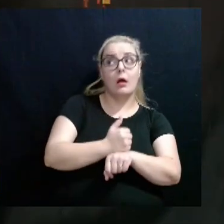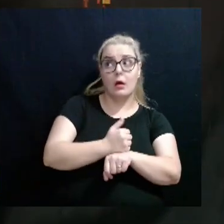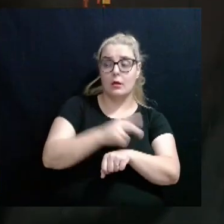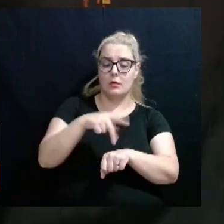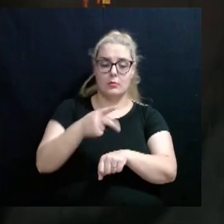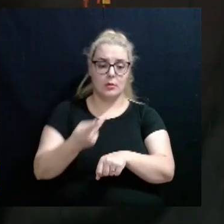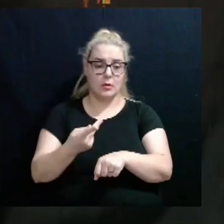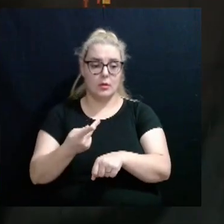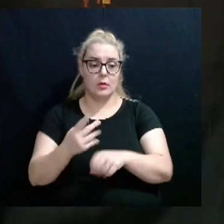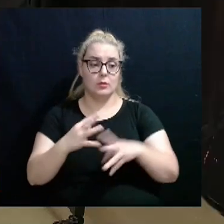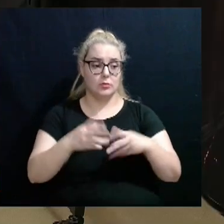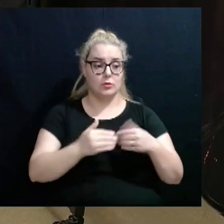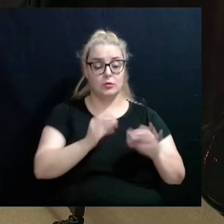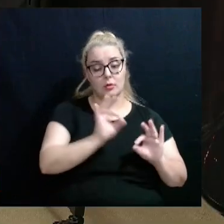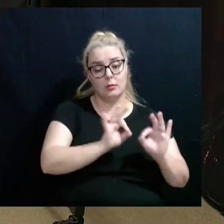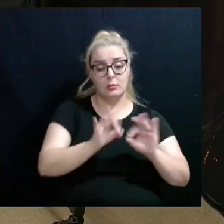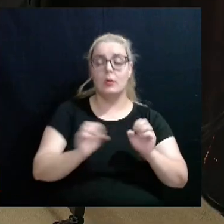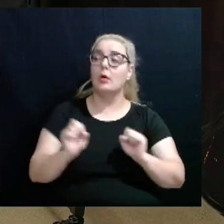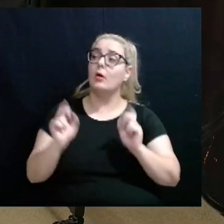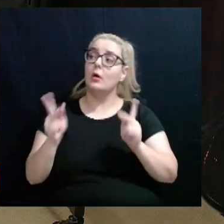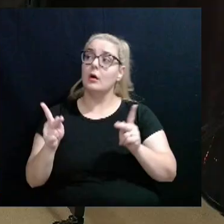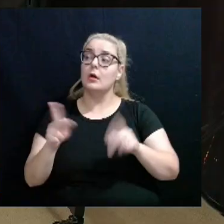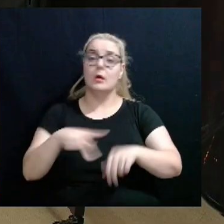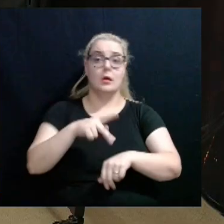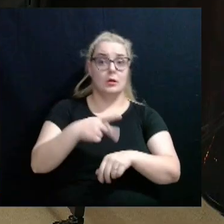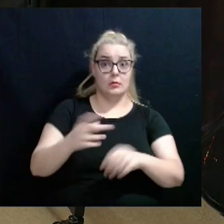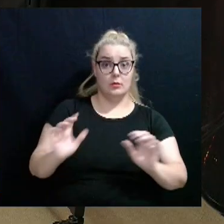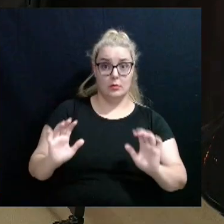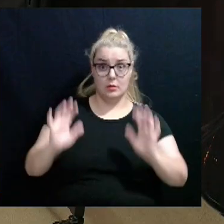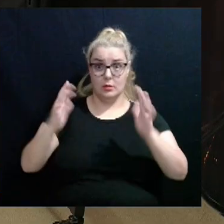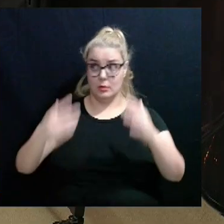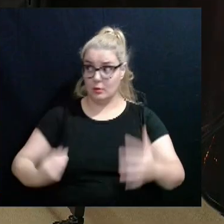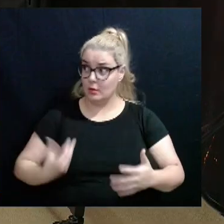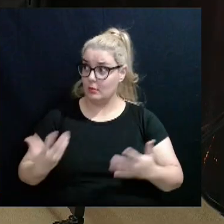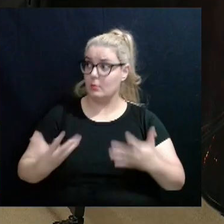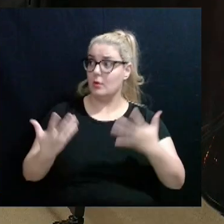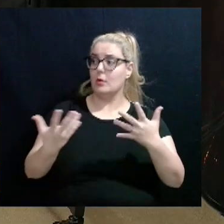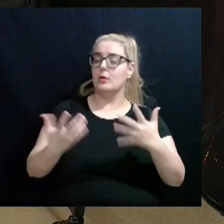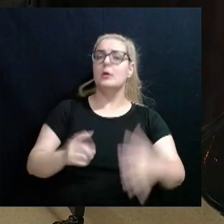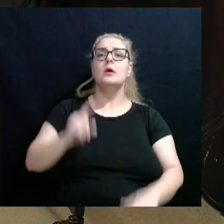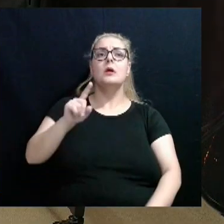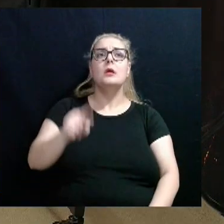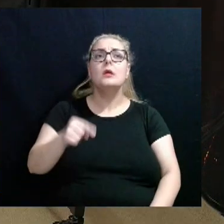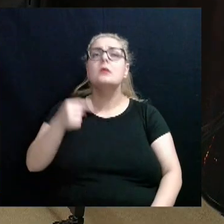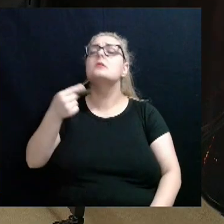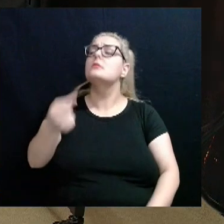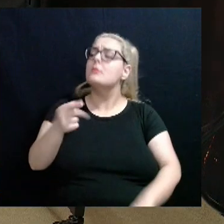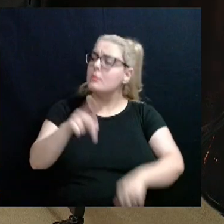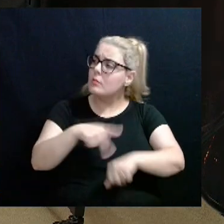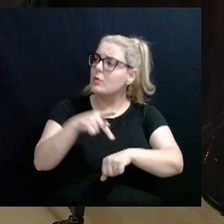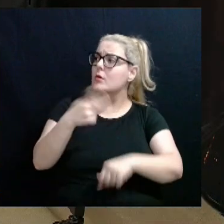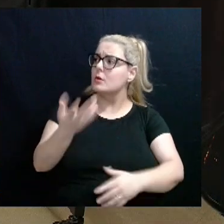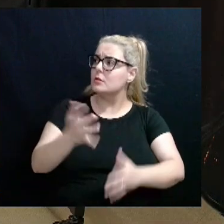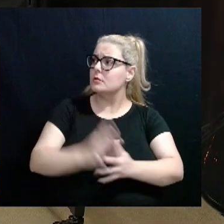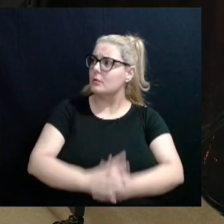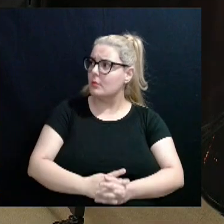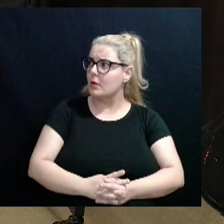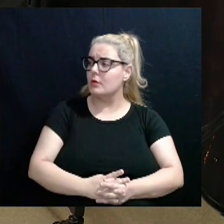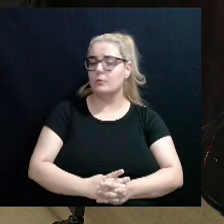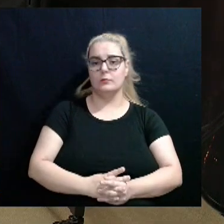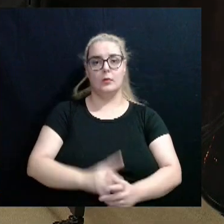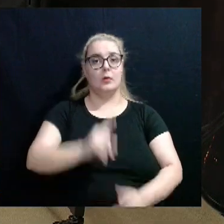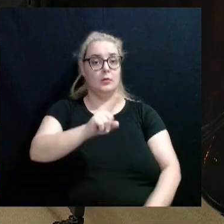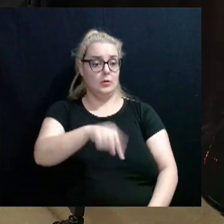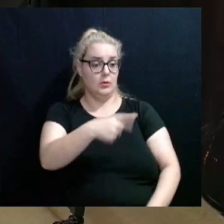a Páscoa, ok, na Páscoa a gente comemora a vida. E pós-Páscoa? O pós-Páscoa,